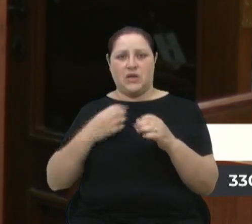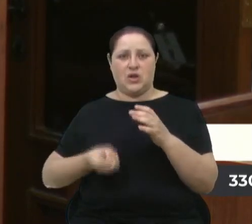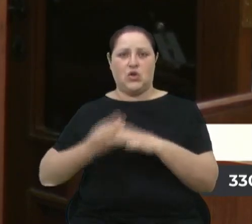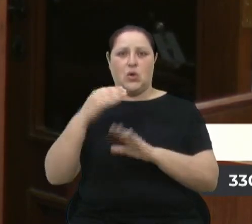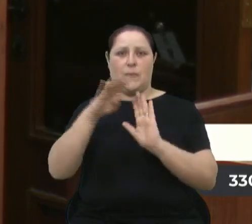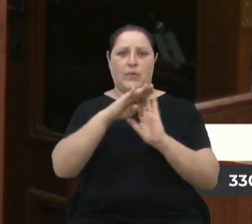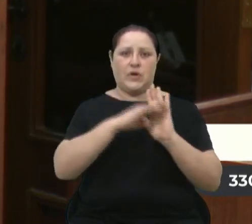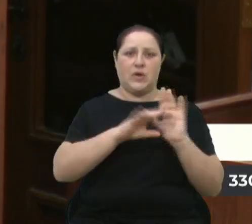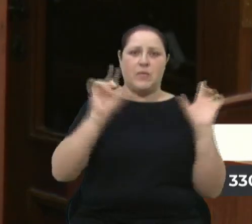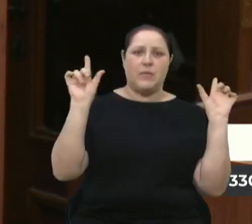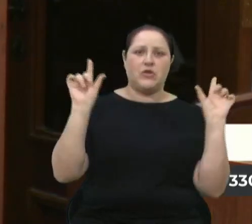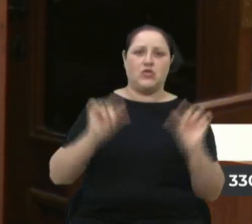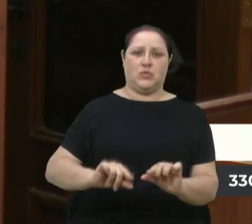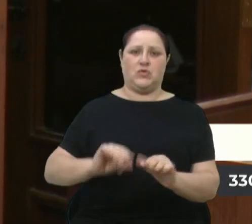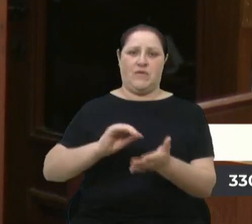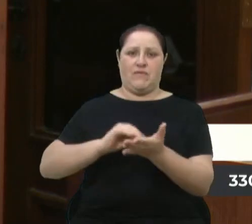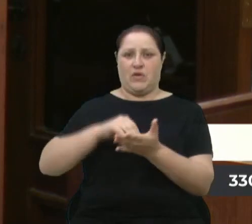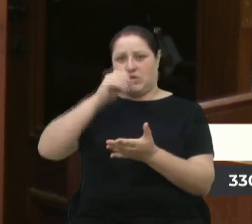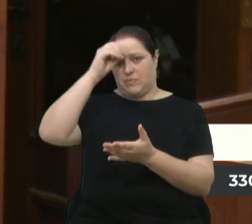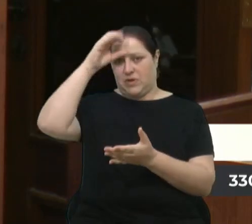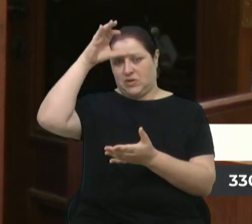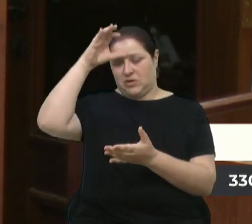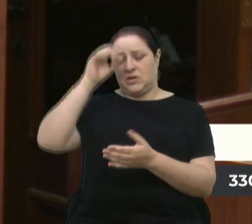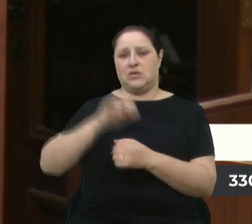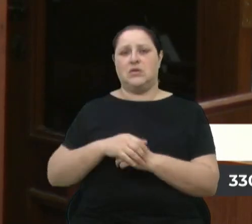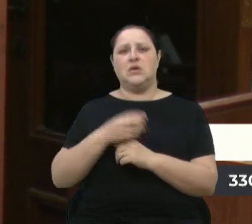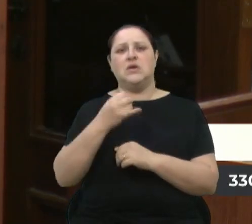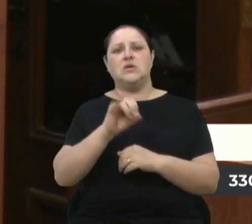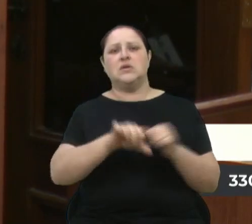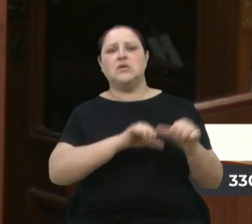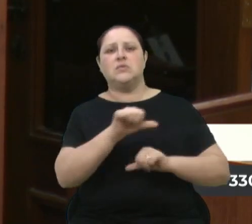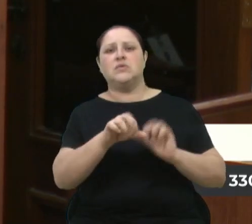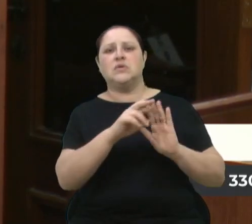esse déficit. Bom, se muda o critério